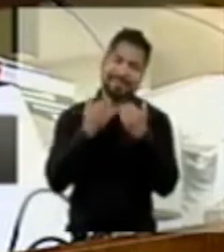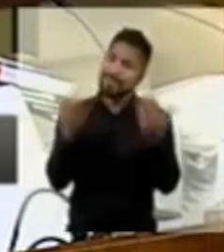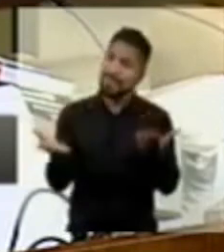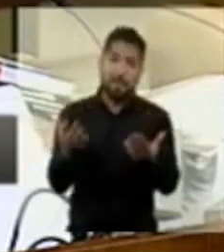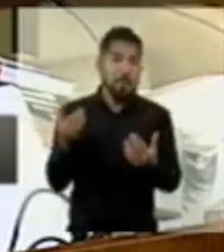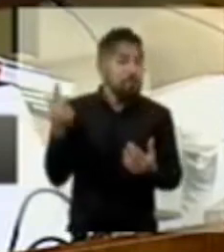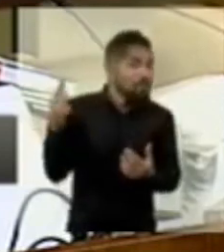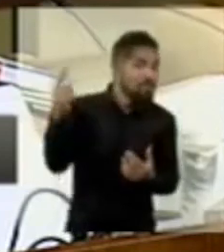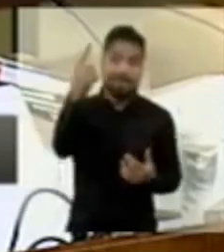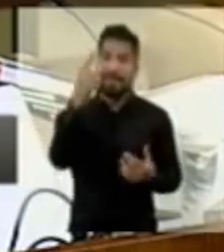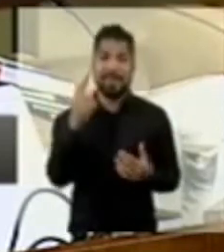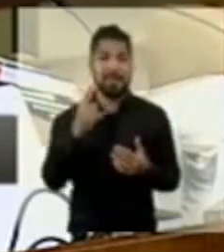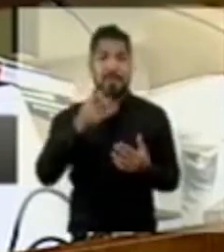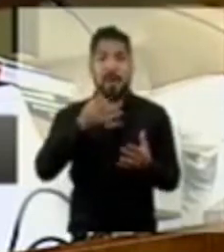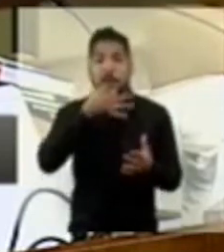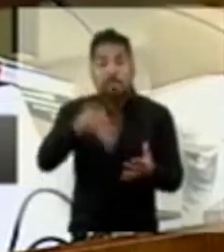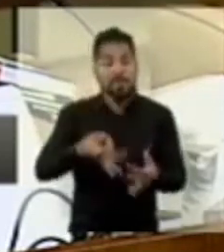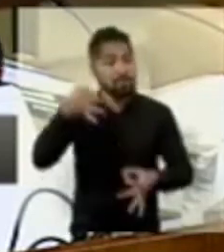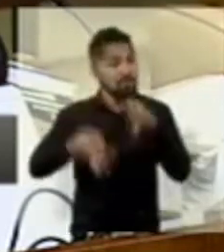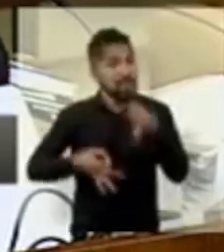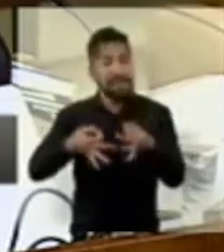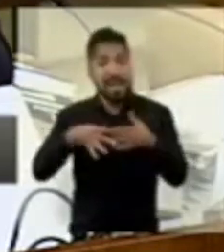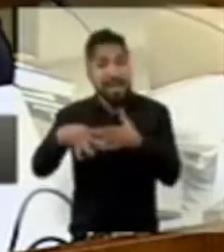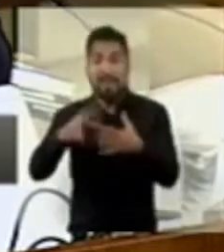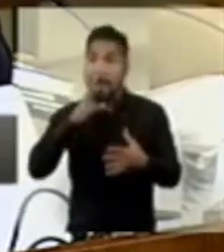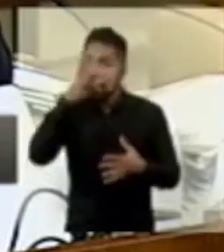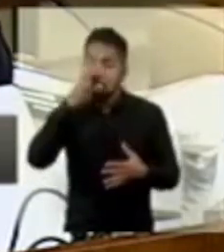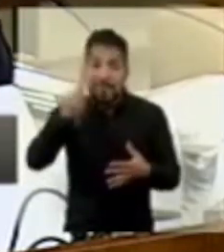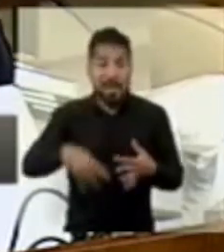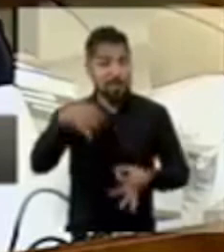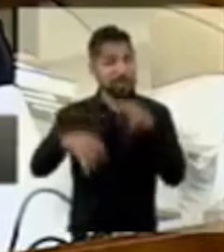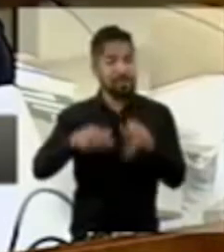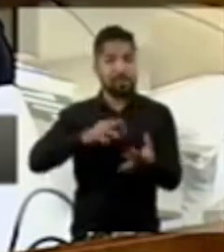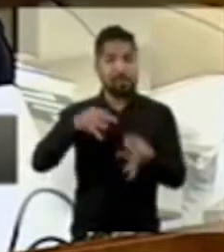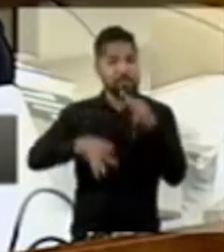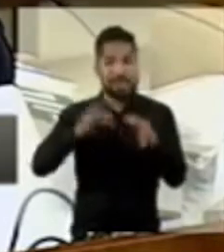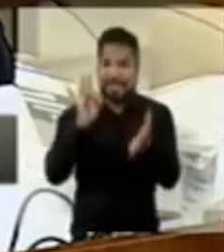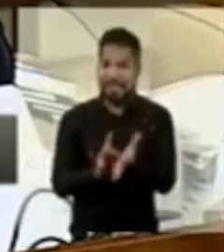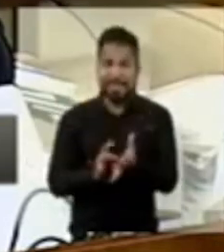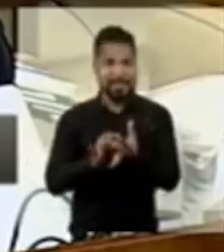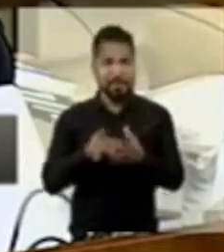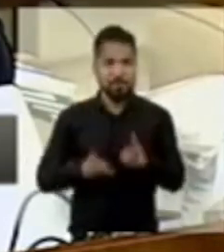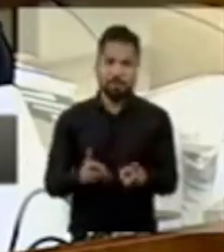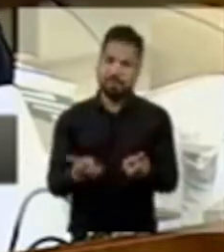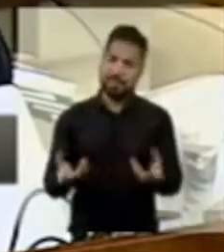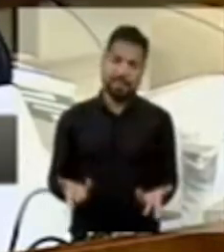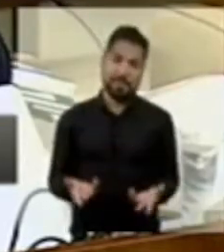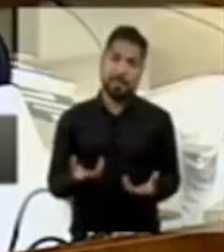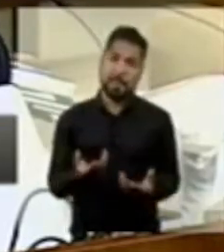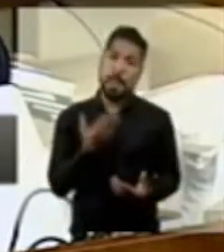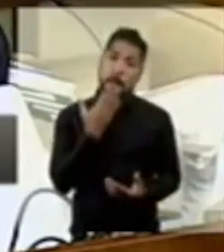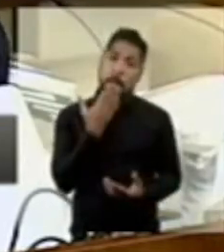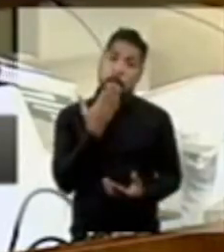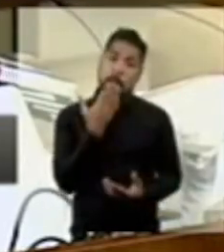que leve ao absurdo pode ser uma interpretação jurídica legítima e sustentável prefiro o